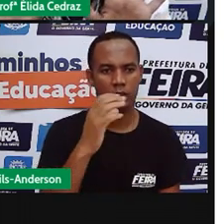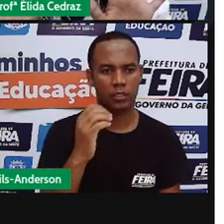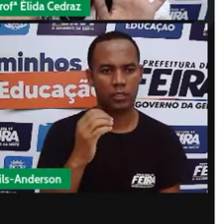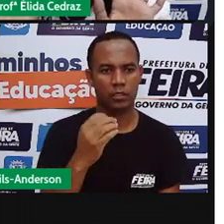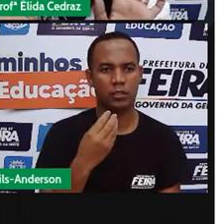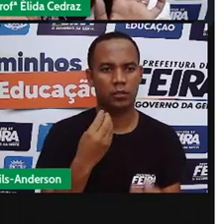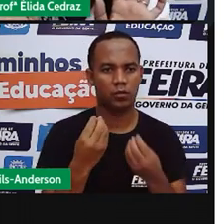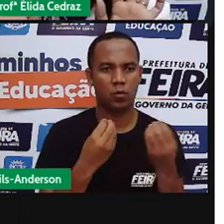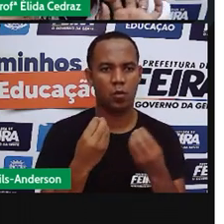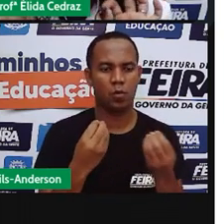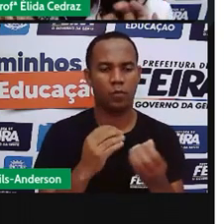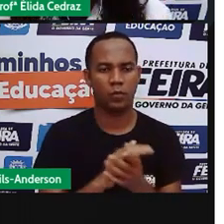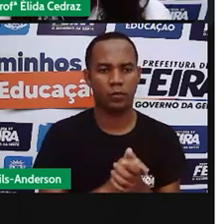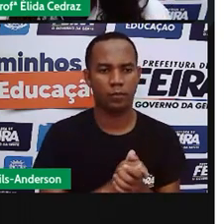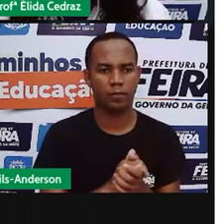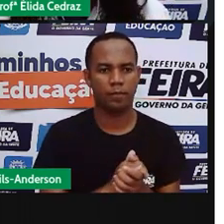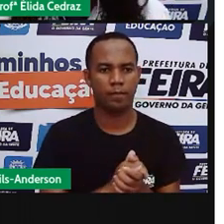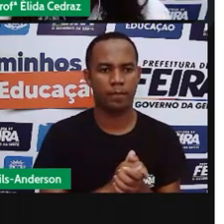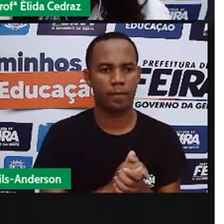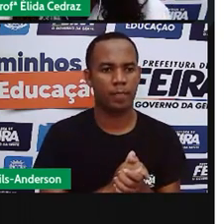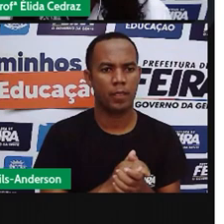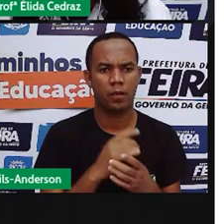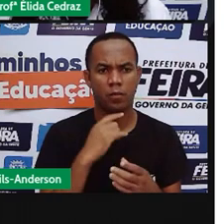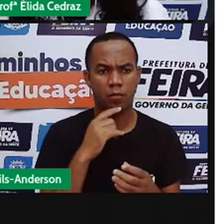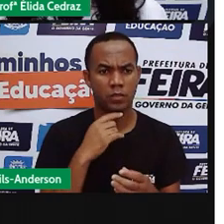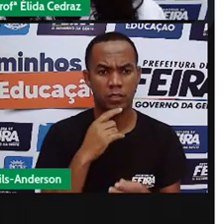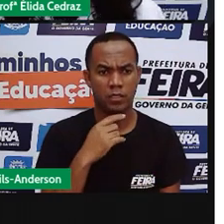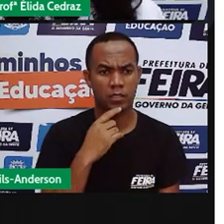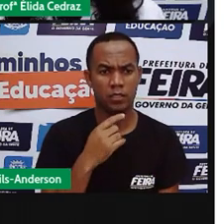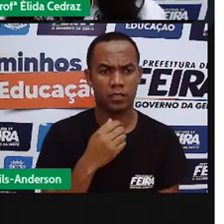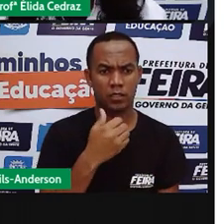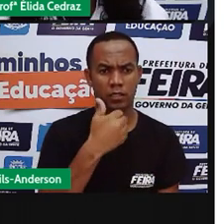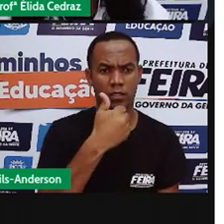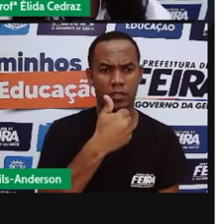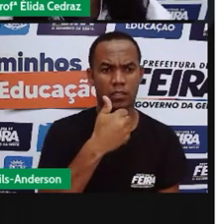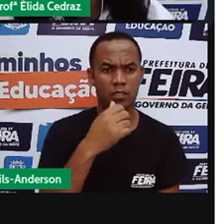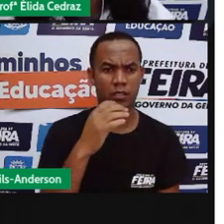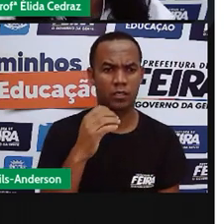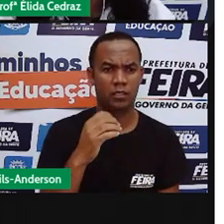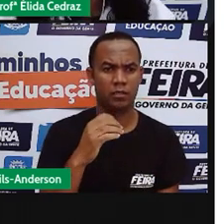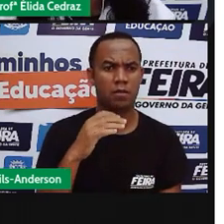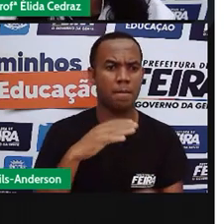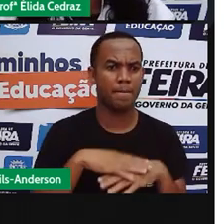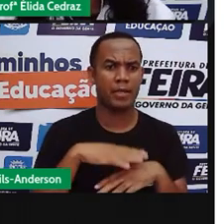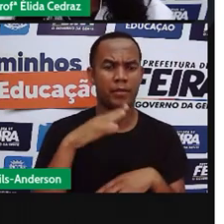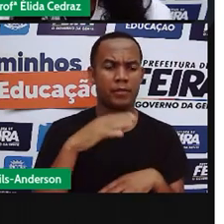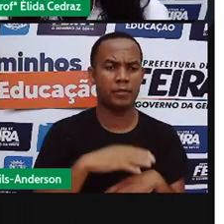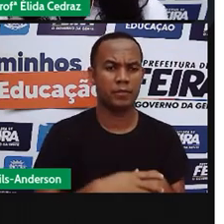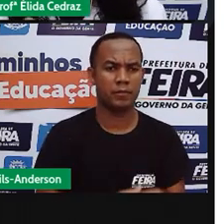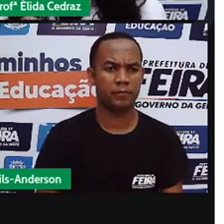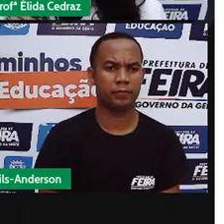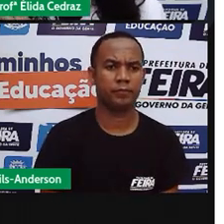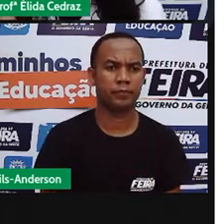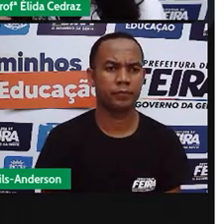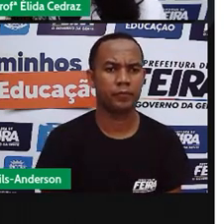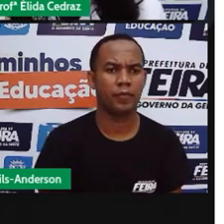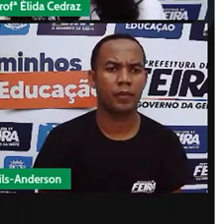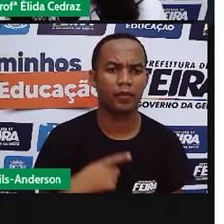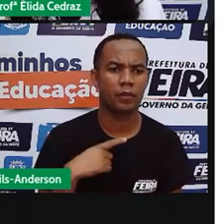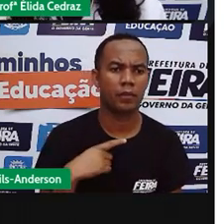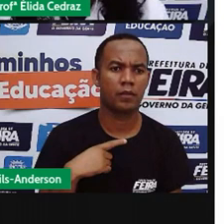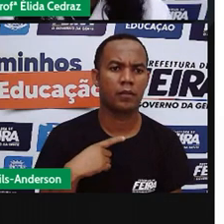10 dezenas, ela não vai ser mais dezena, ela vai ser centena. E ele vai ter